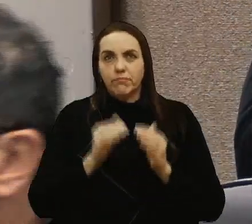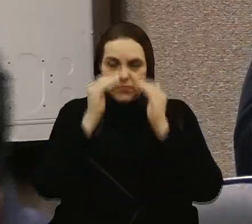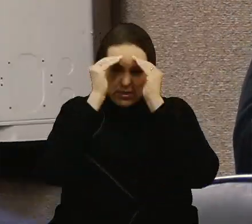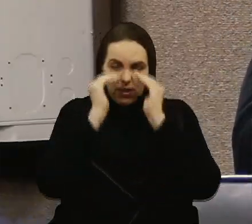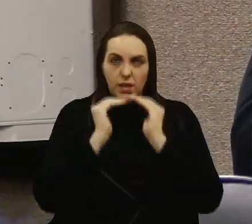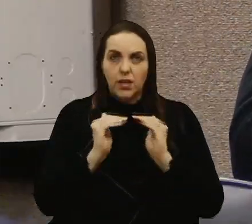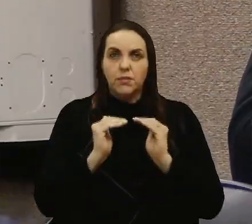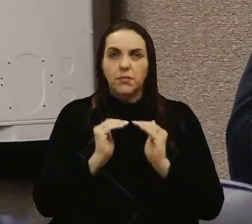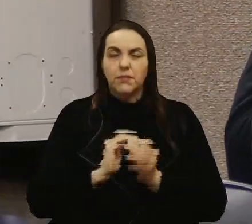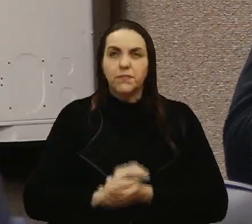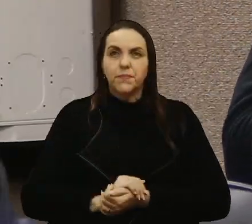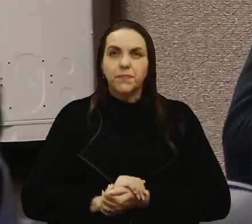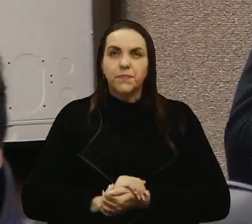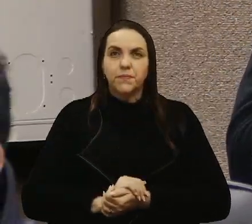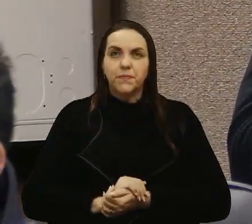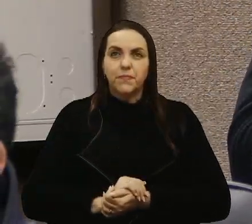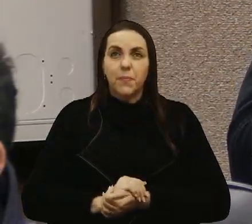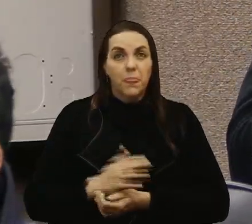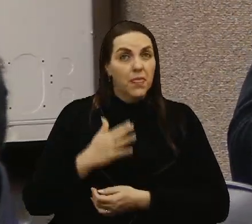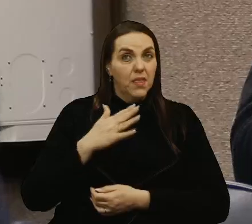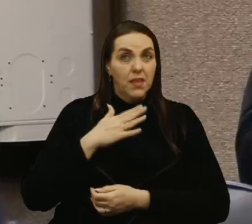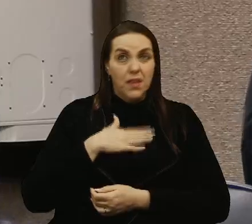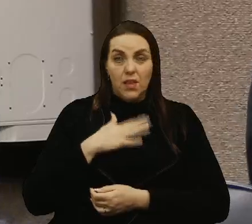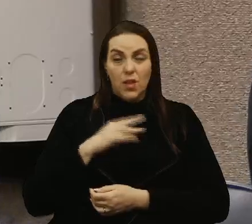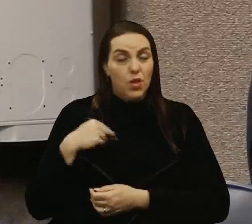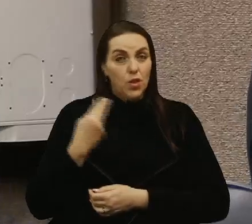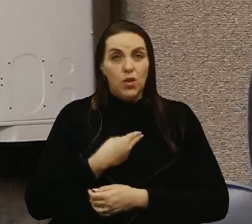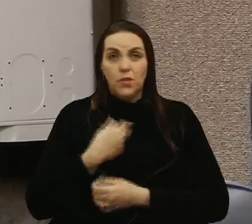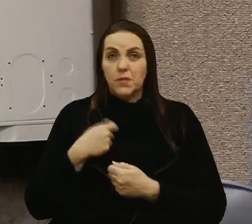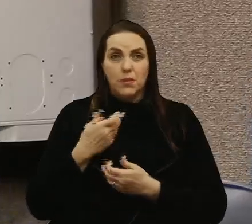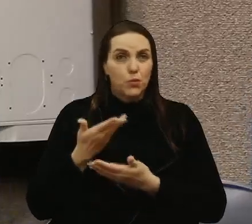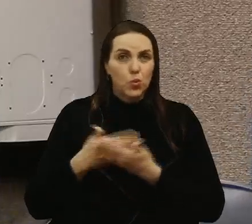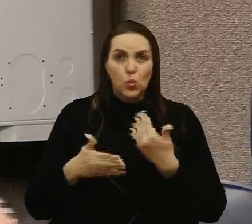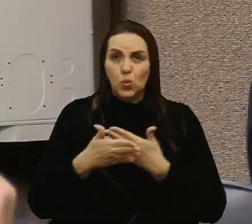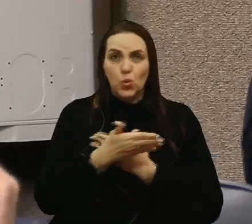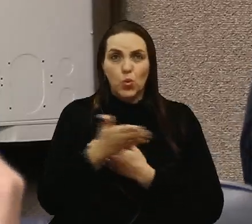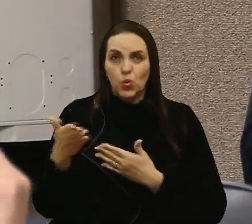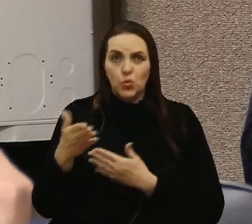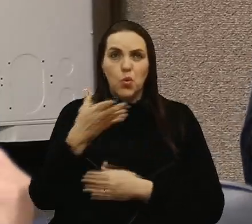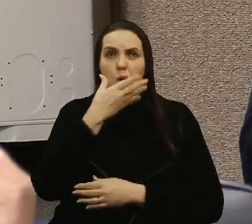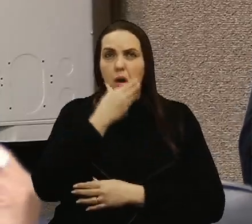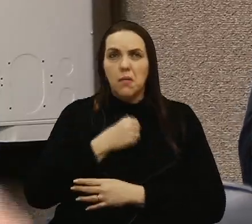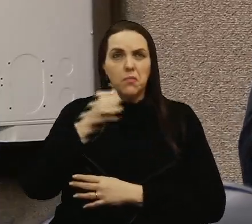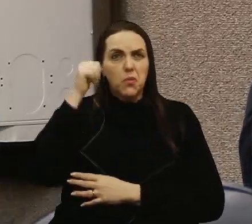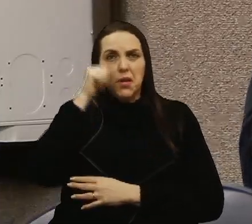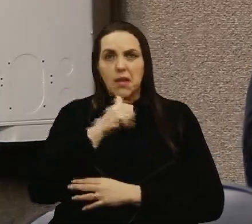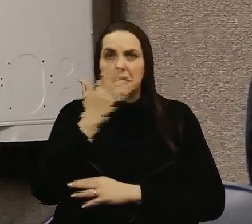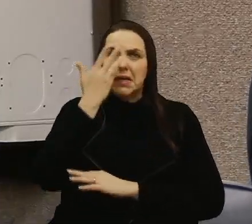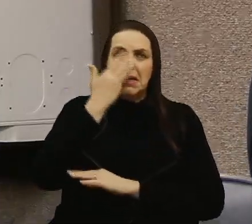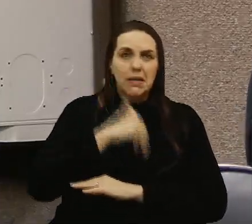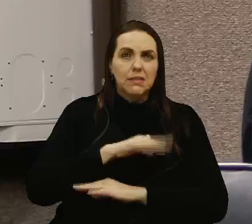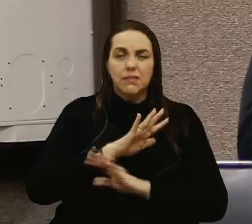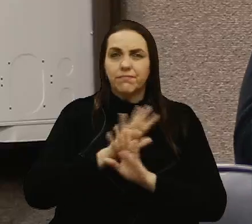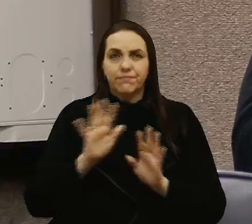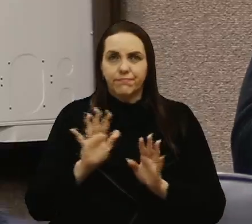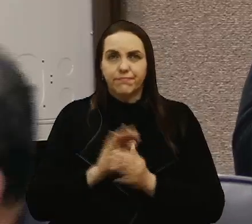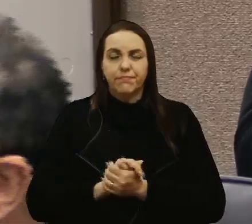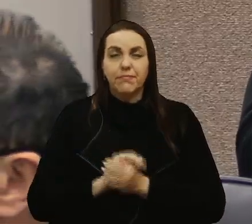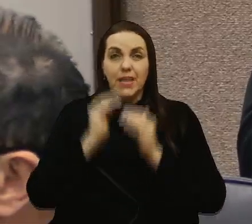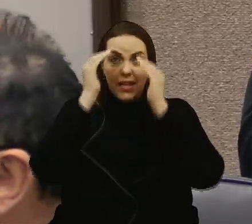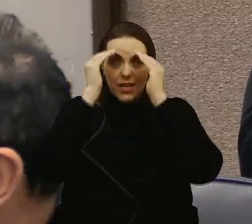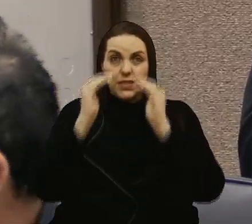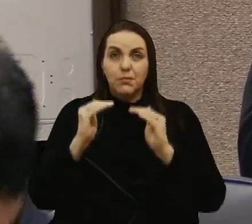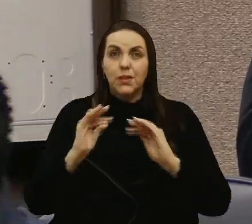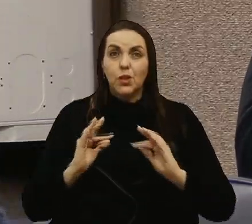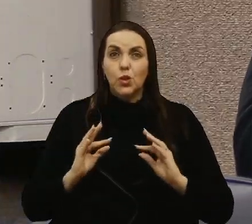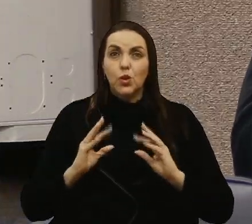respeito. E isso que nós temos que ter com todos. Não importa se é homem, se é mulher, se é criança, nós temos que respeitar a